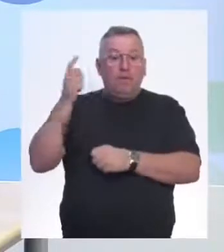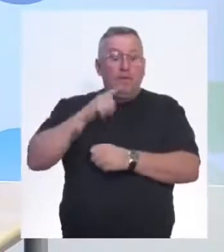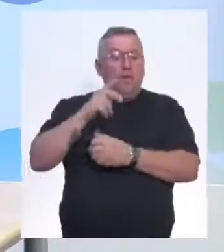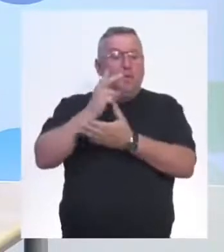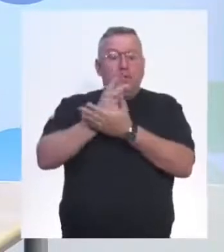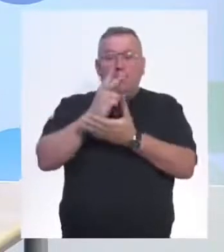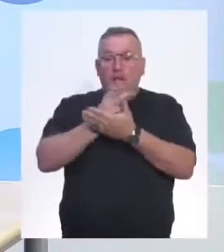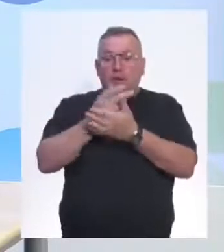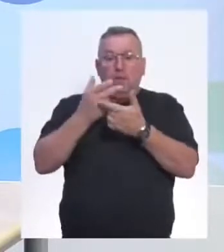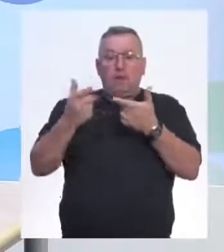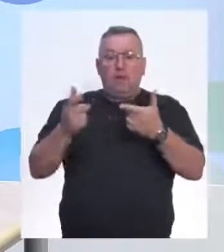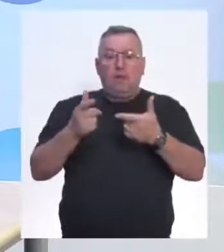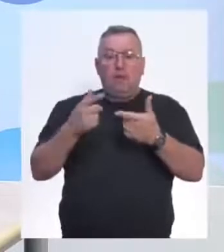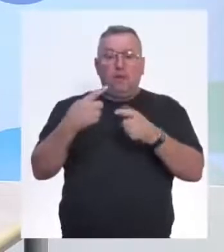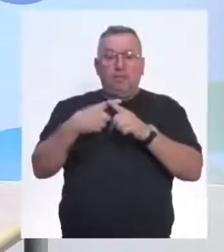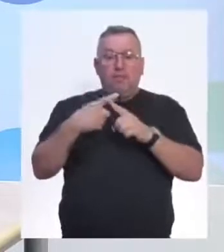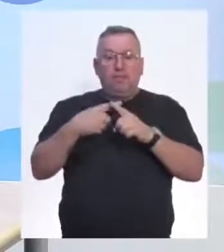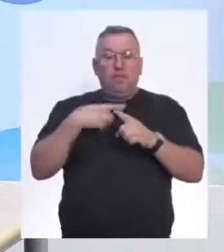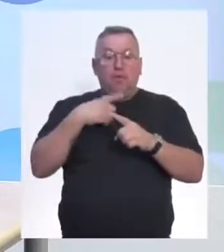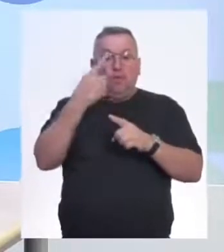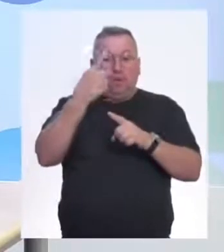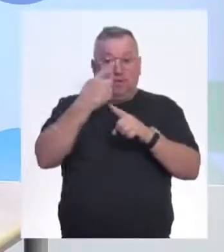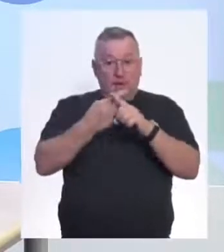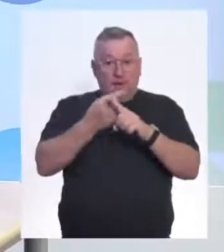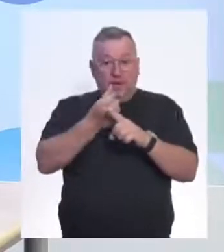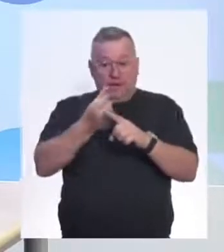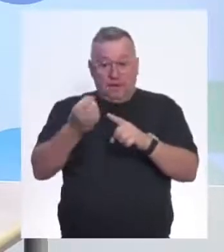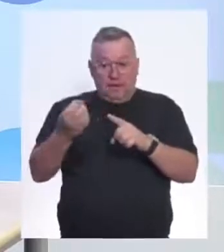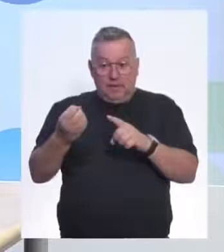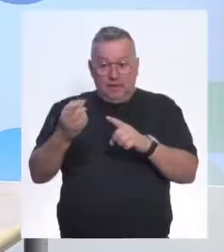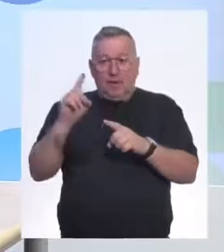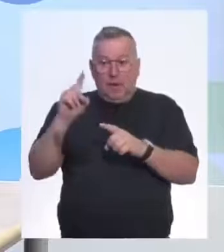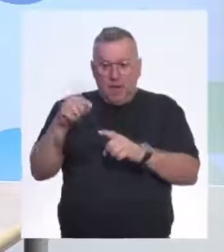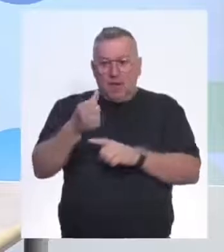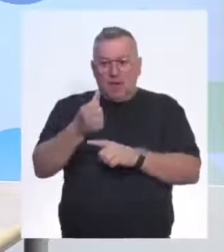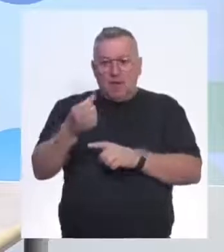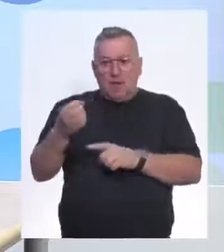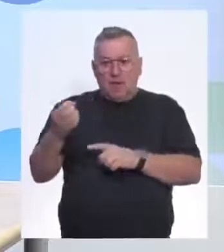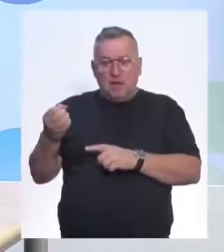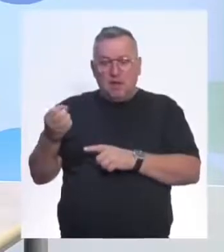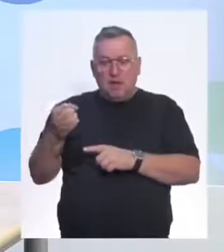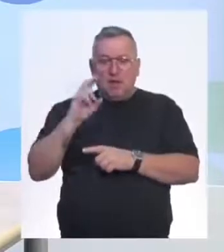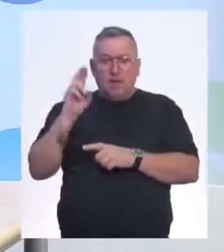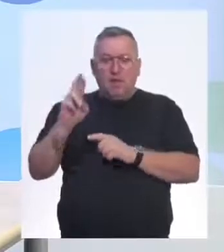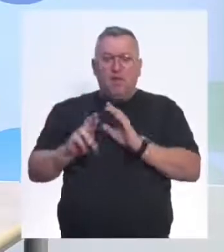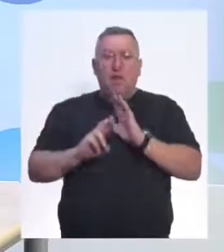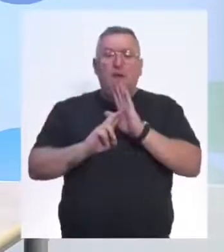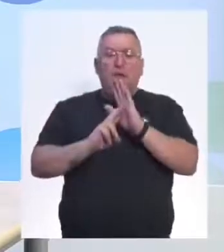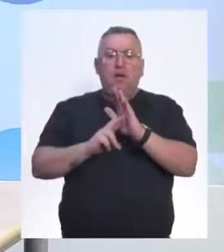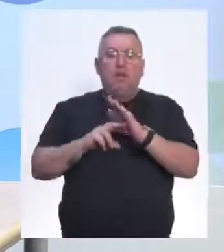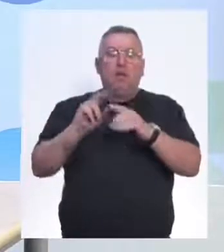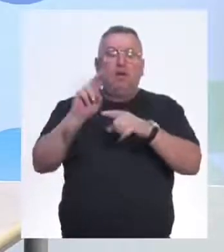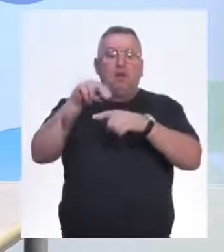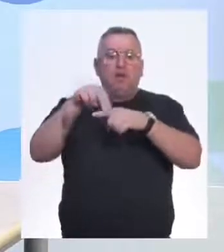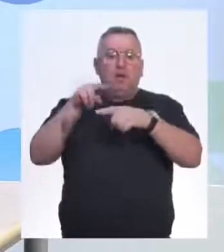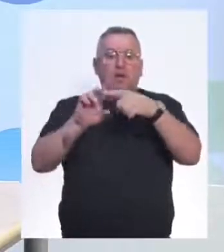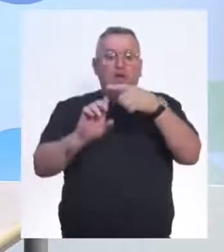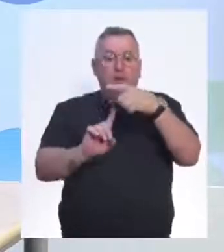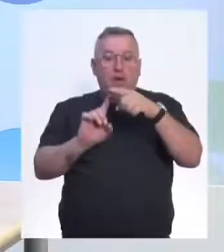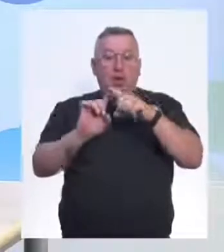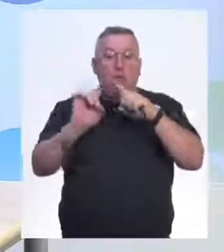mesma ideia, né? Porque uma vezes 600 é 600, se a gente pegar a representação da fração. Mas